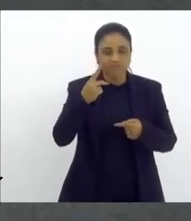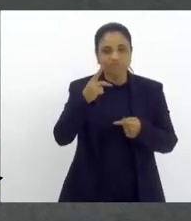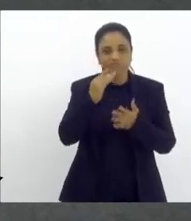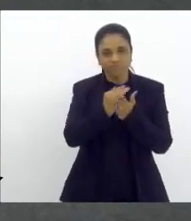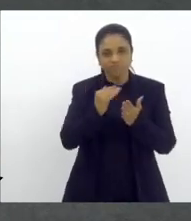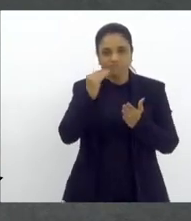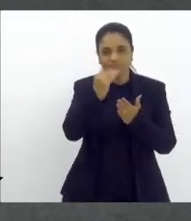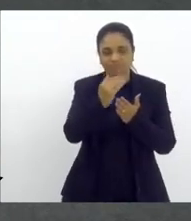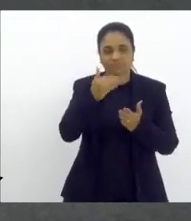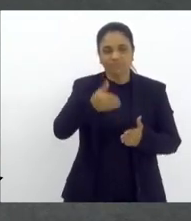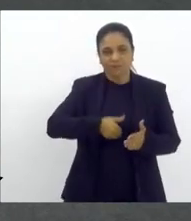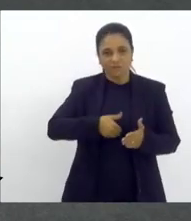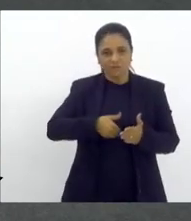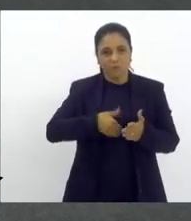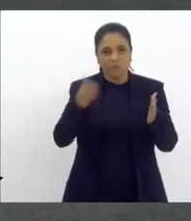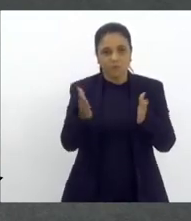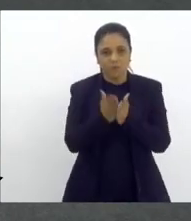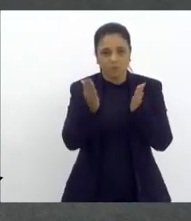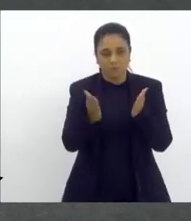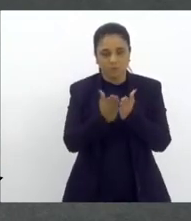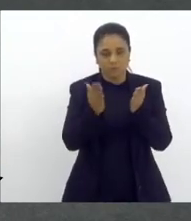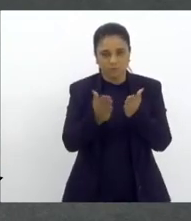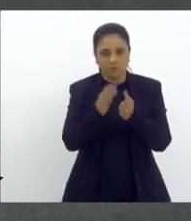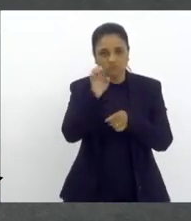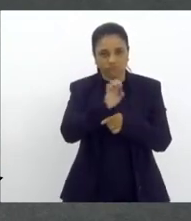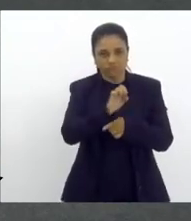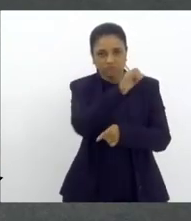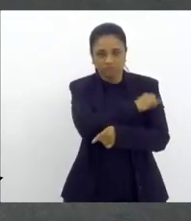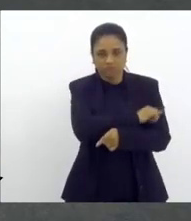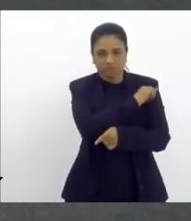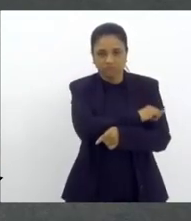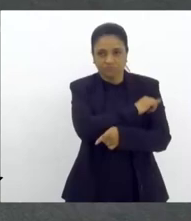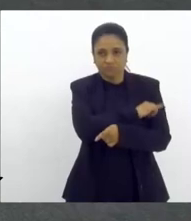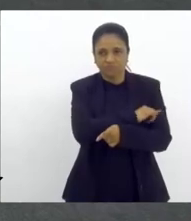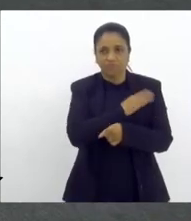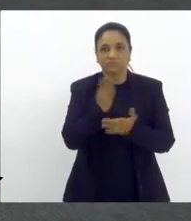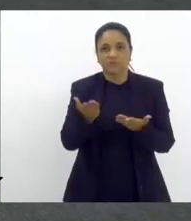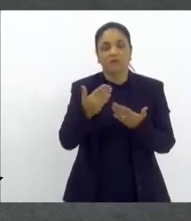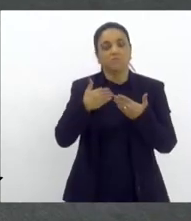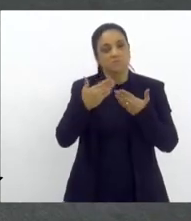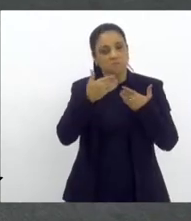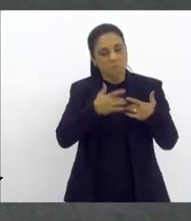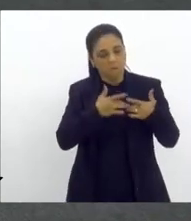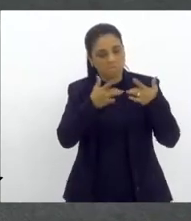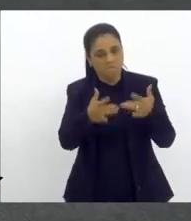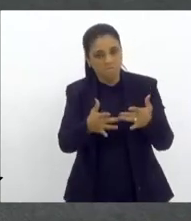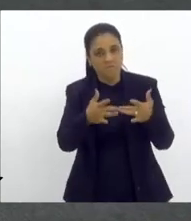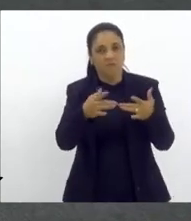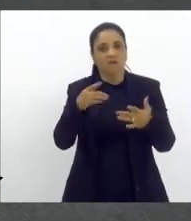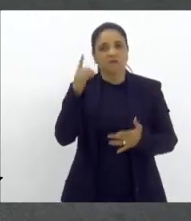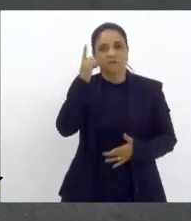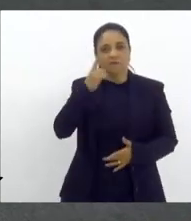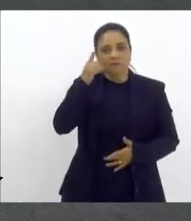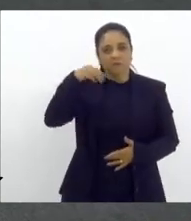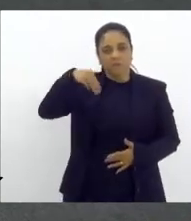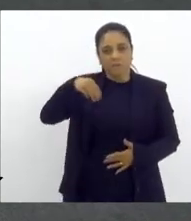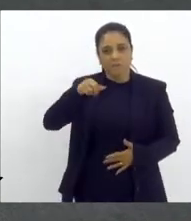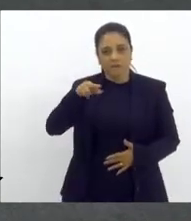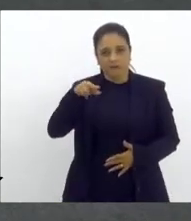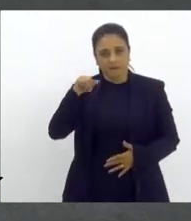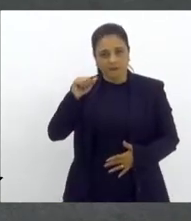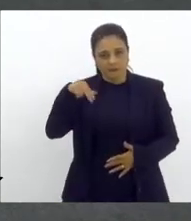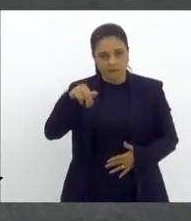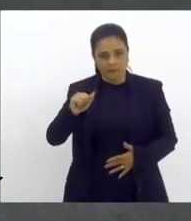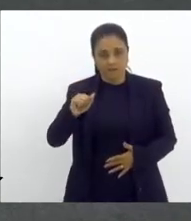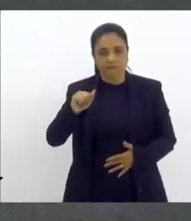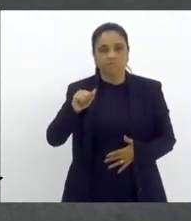da fome da miséria e da pobreza no âmbito do Estado do Rio de Janeiro Então já a minha solidariedade a deputada Marina do MST que